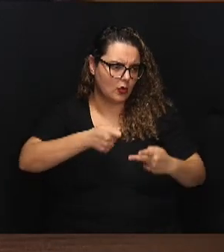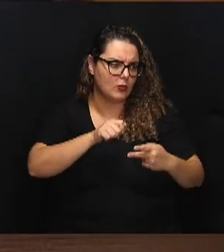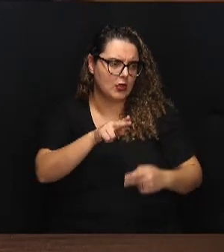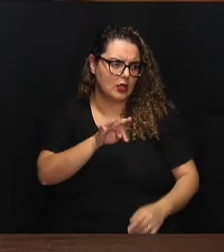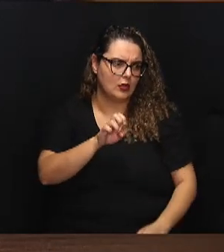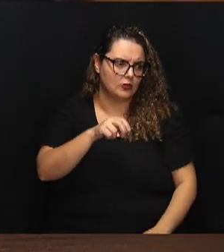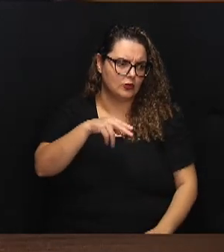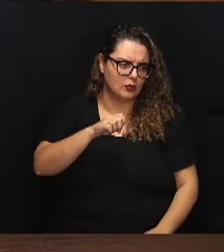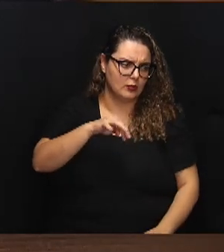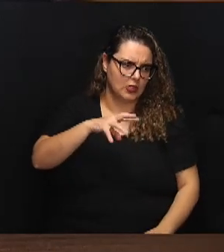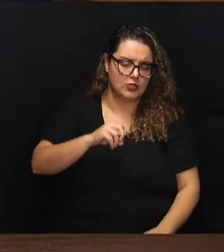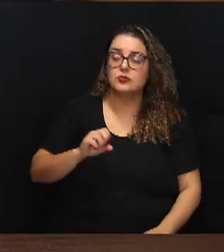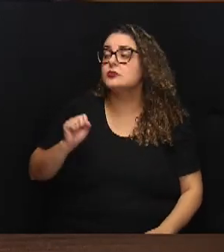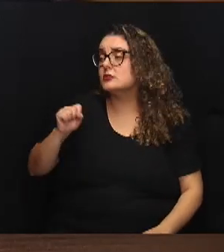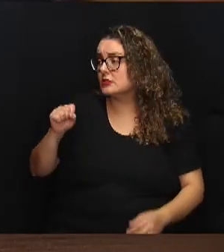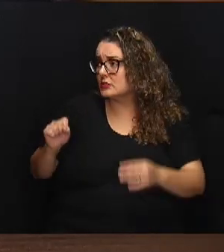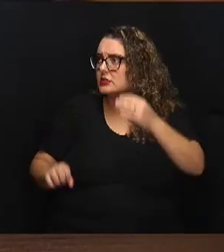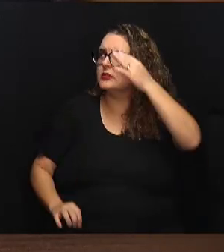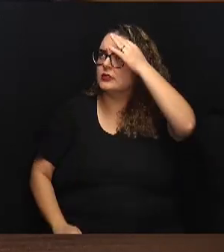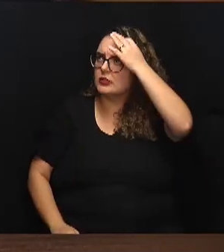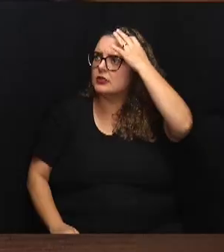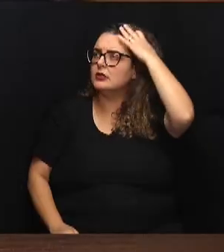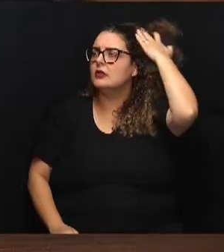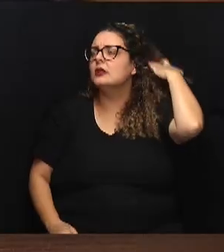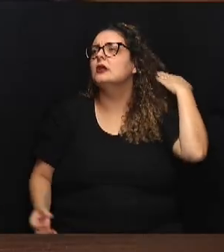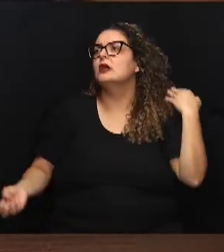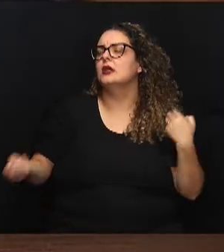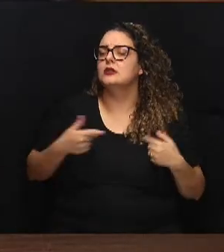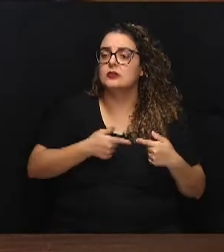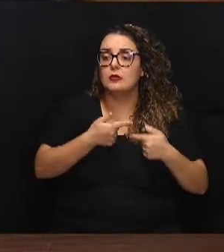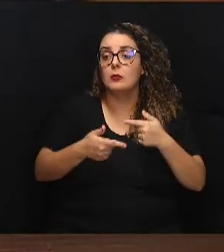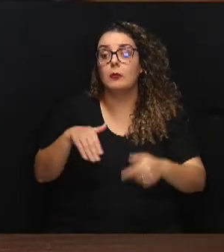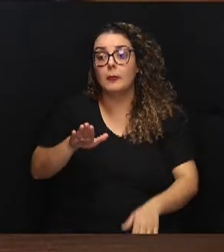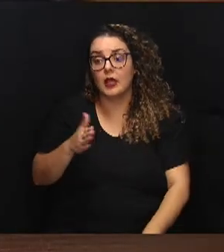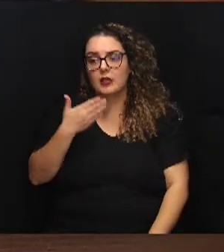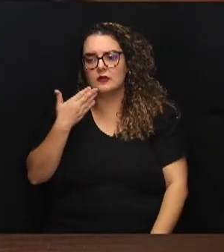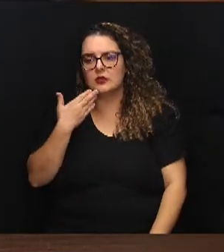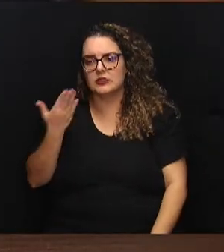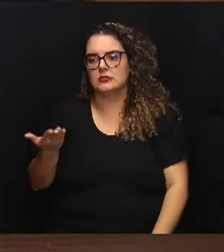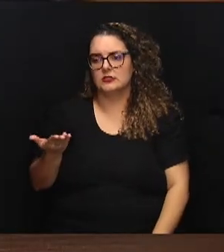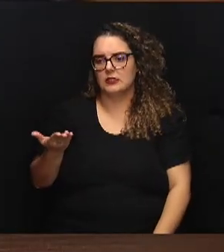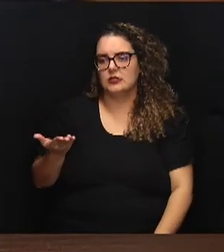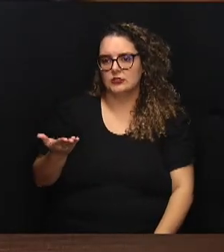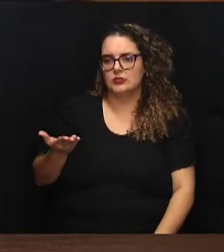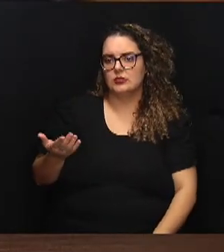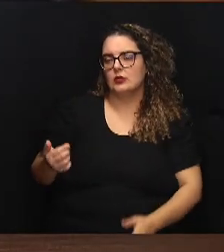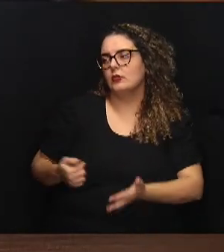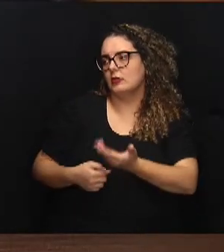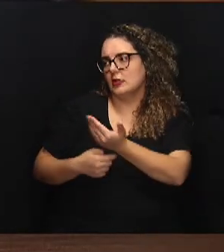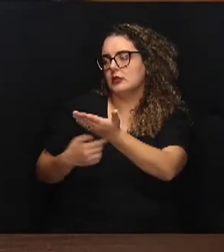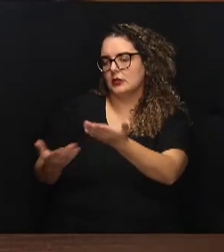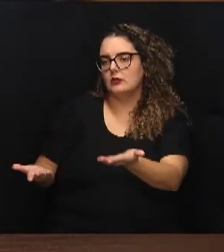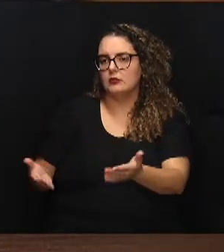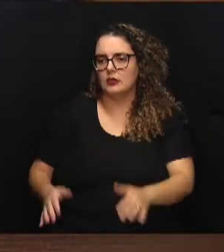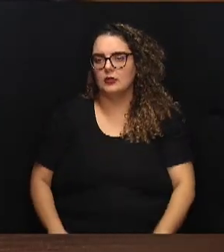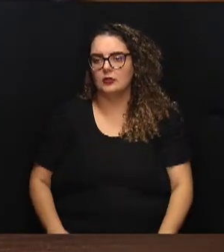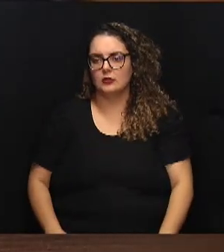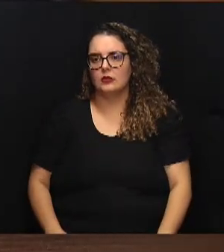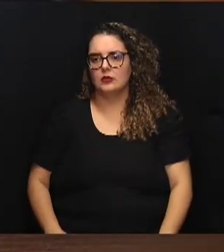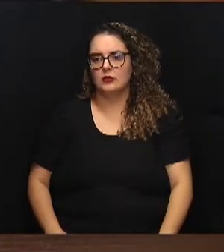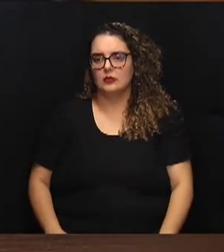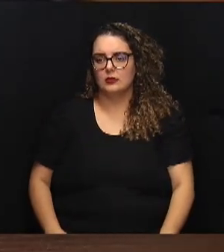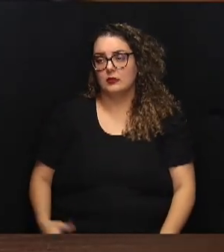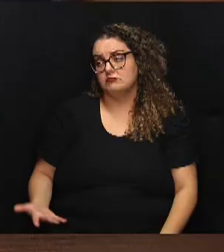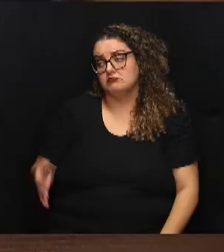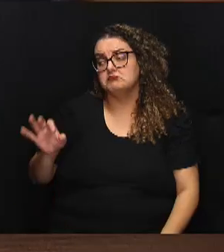nova modalidade, né? Sim, as novas gerações têm ainda mais facilidade ainda, né, com a tecnologia, e isso